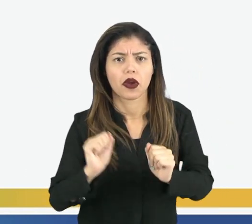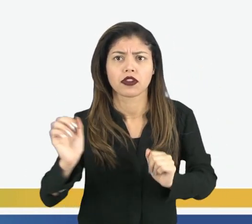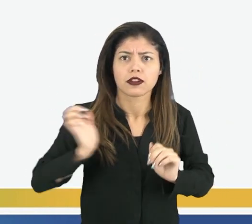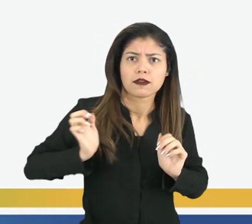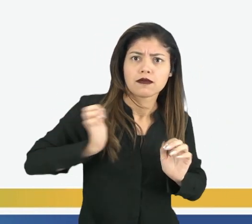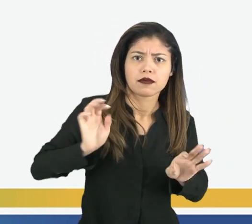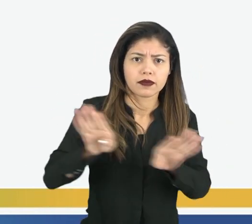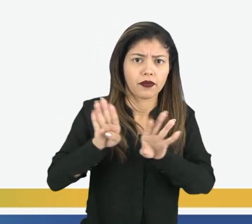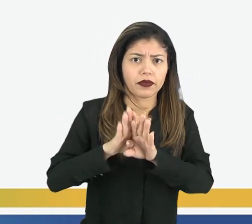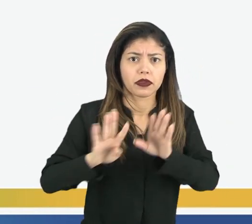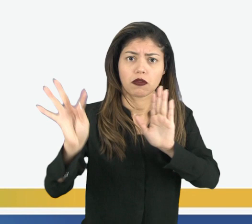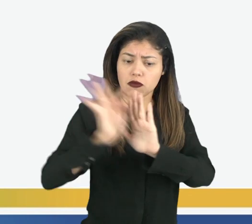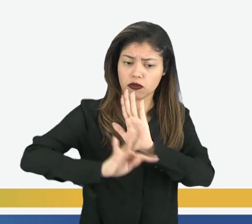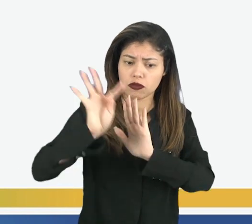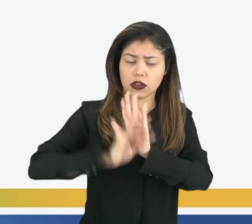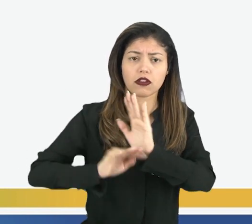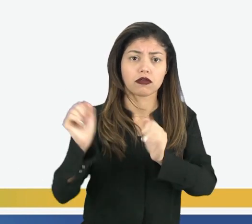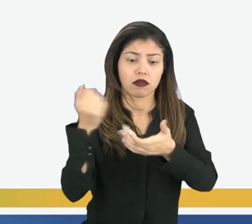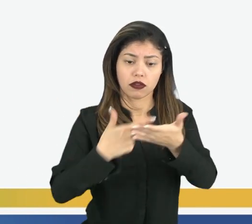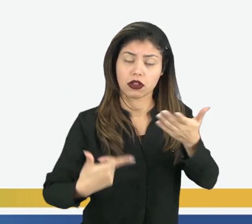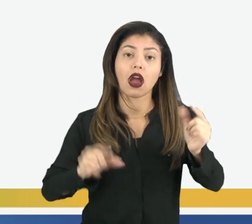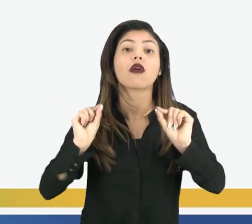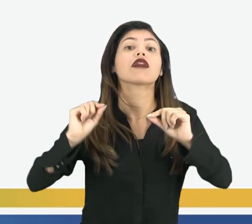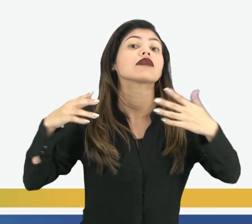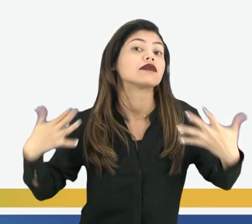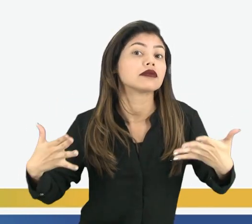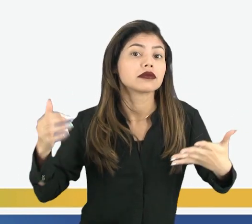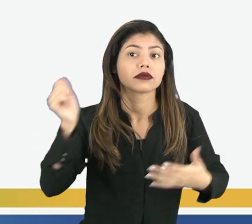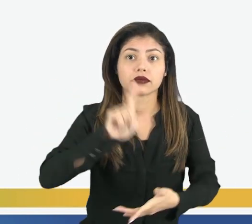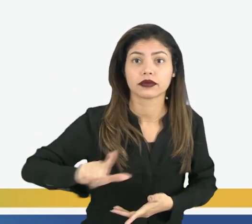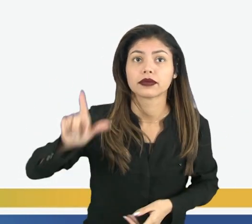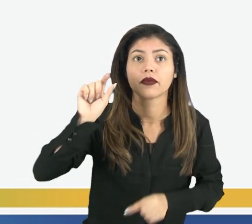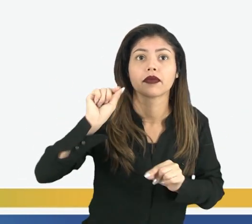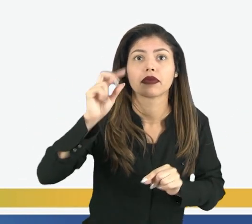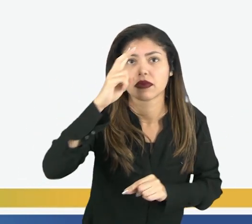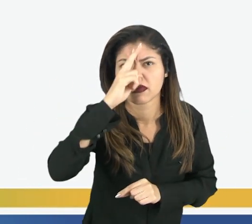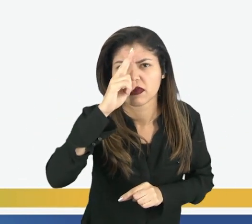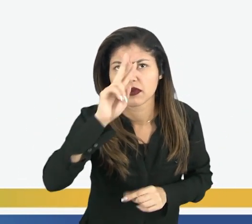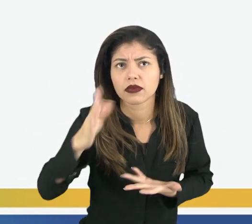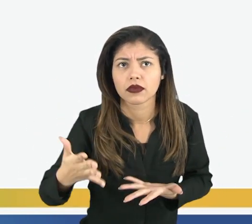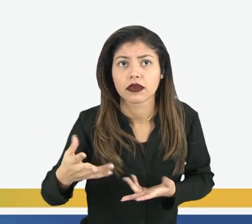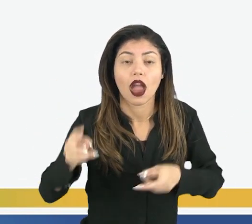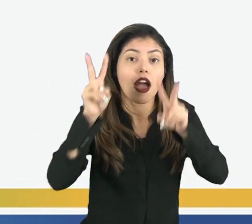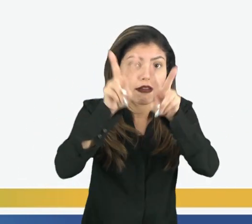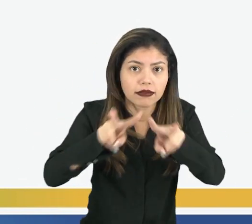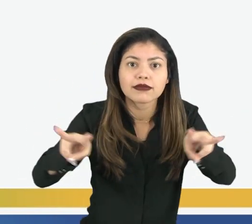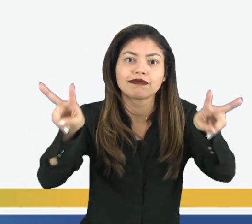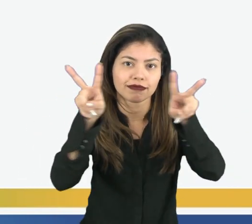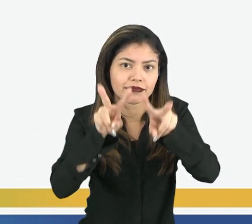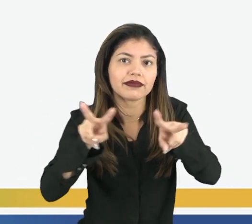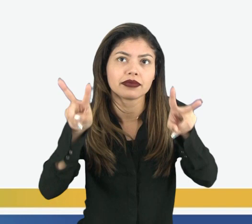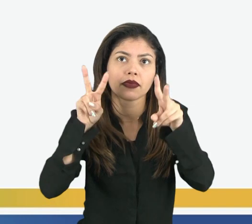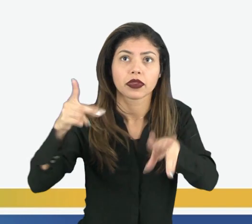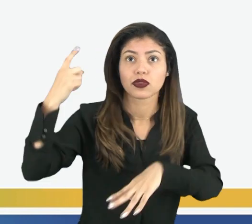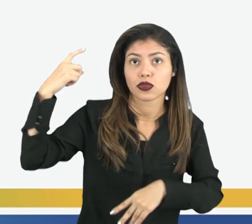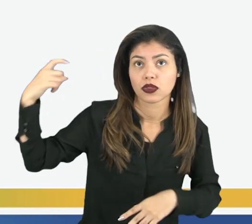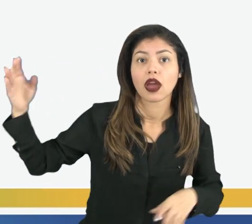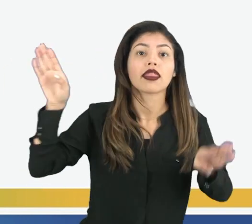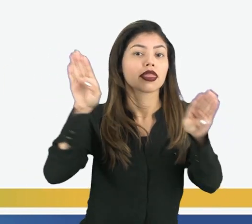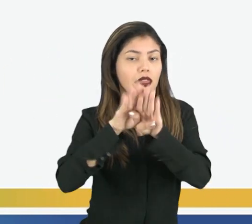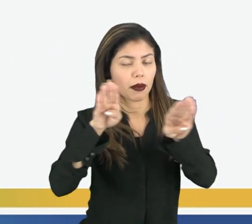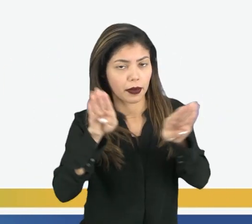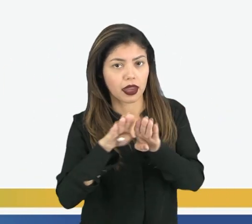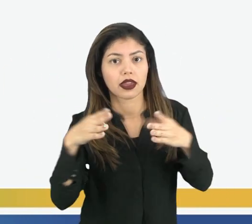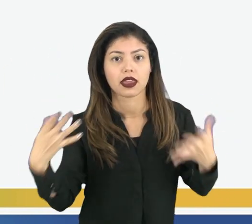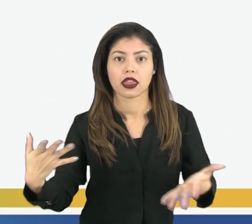enriquecer os textos literários. Que recursos são esses? Vamos relembrar. Recursos visuais, recursos sonoros e também